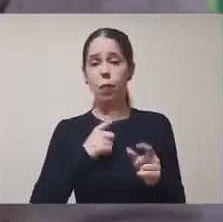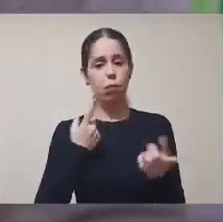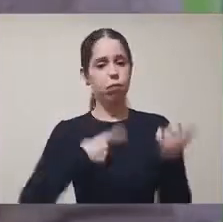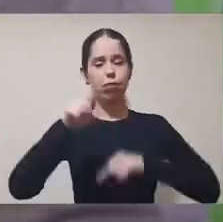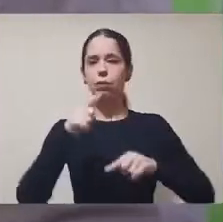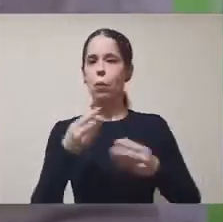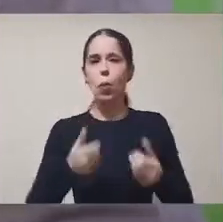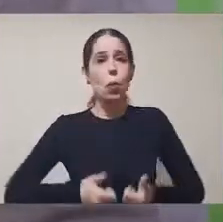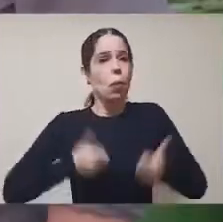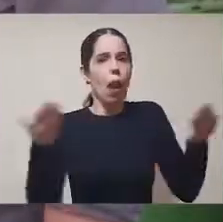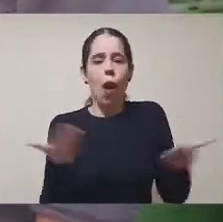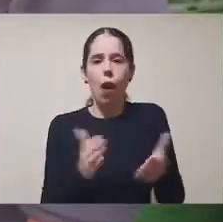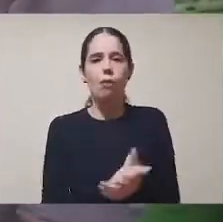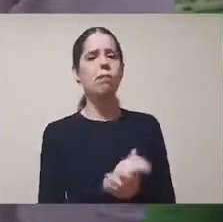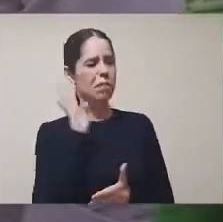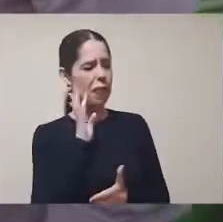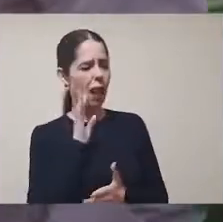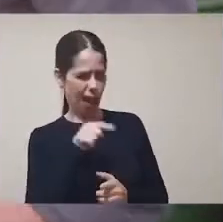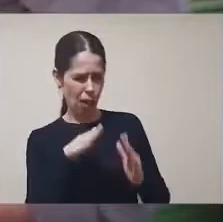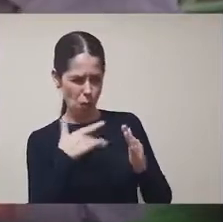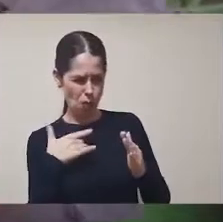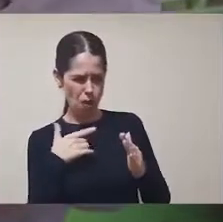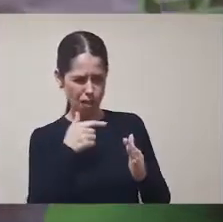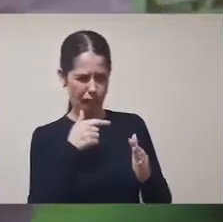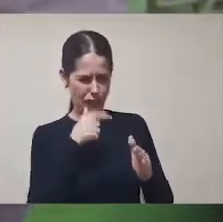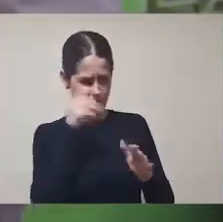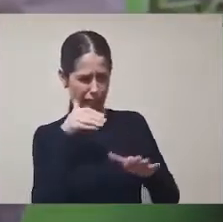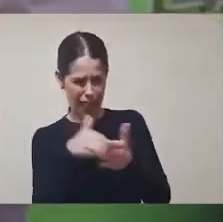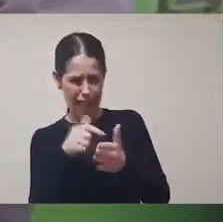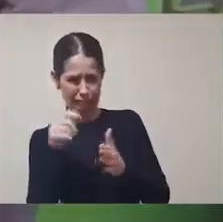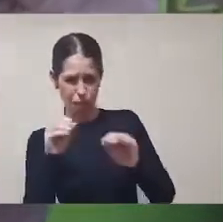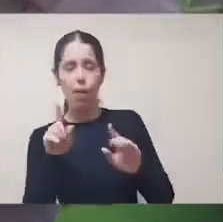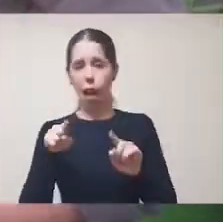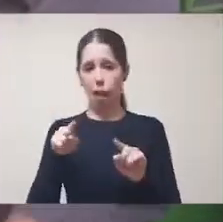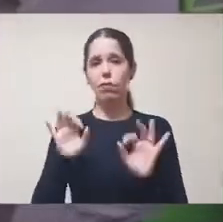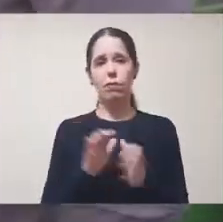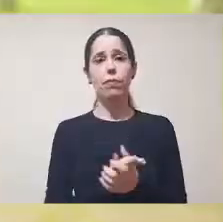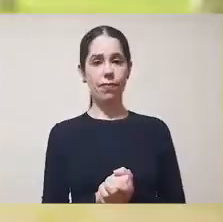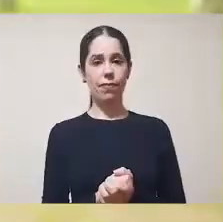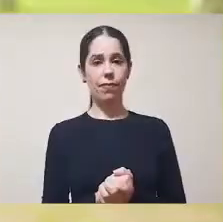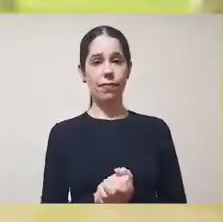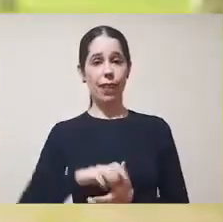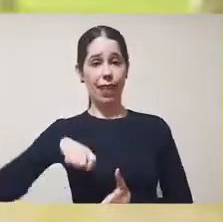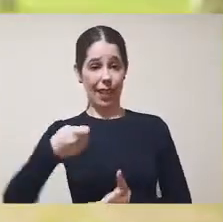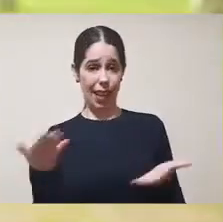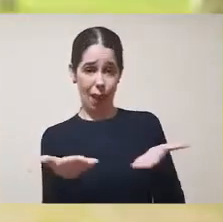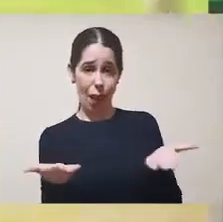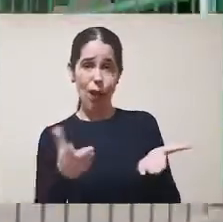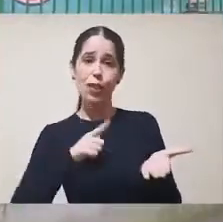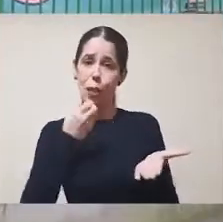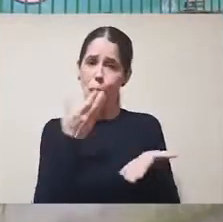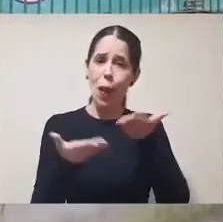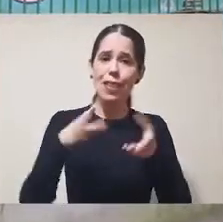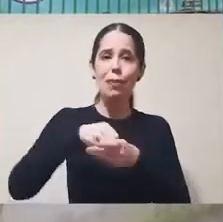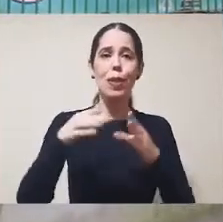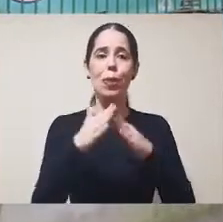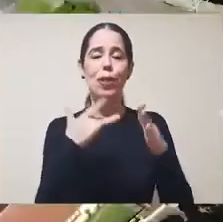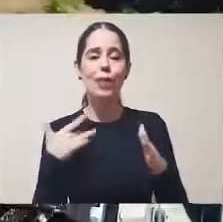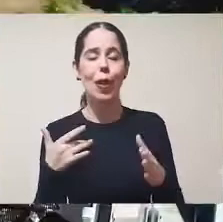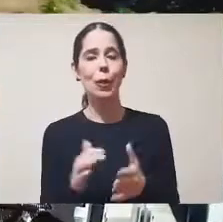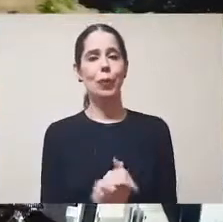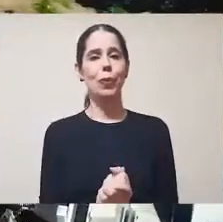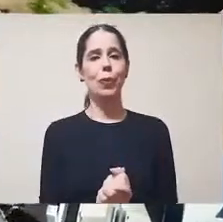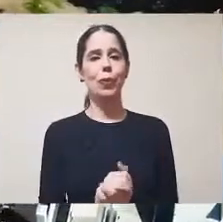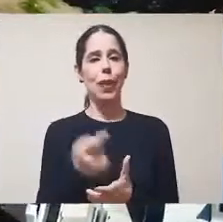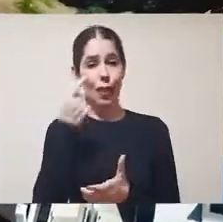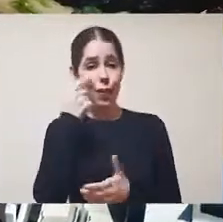está 1000 a 0. Que legal. E aqui está na 7 a 7, né? Da 7 a 7. Quem hoje é bem atendido num posto de saúde,